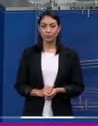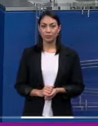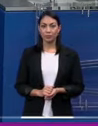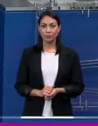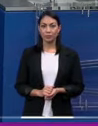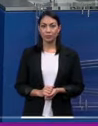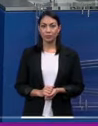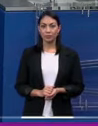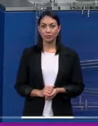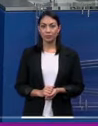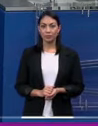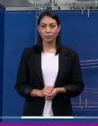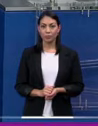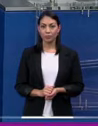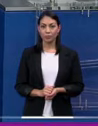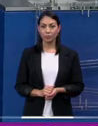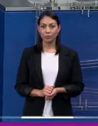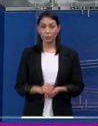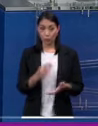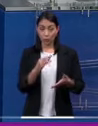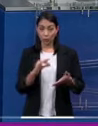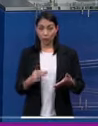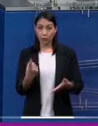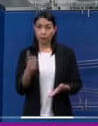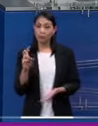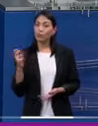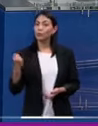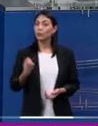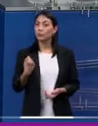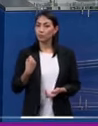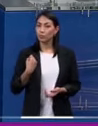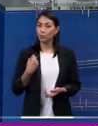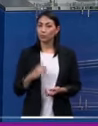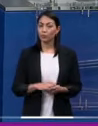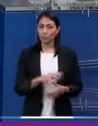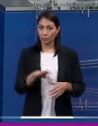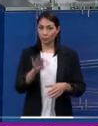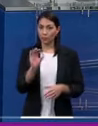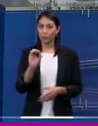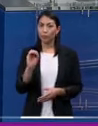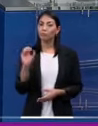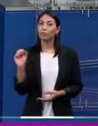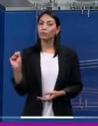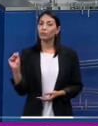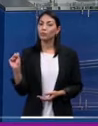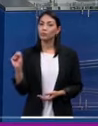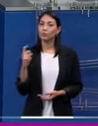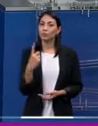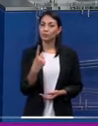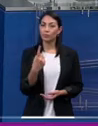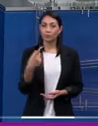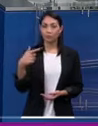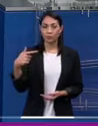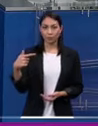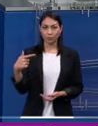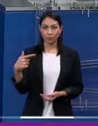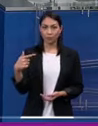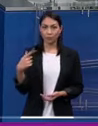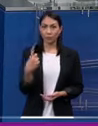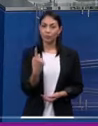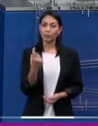Muito bem, vamos confirmar os 15 números sorteados. 08,